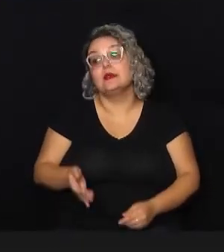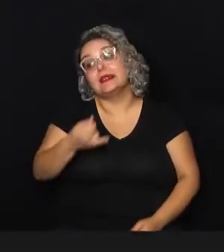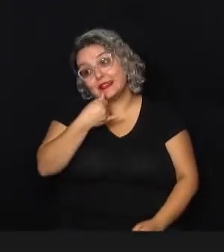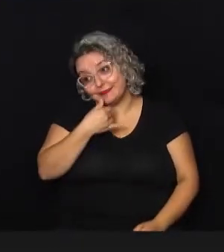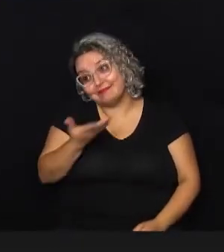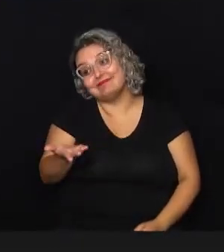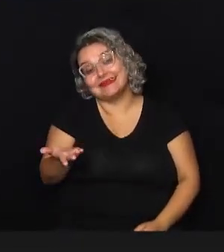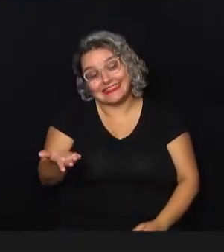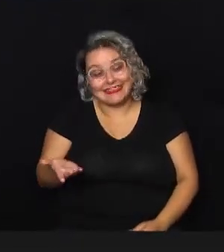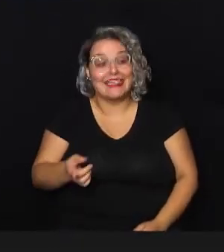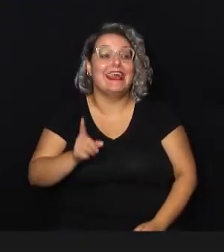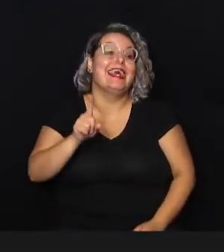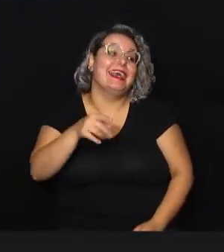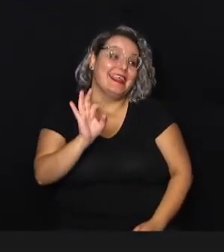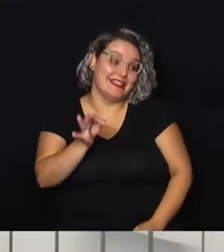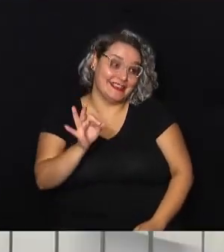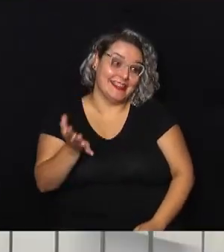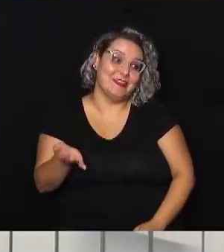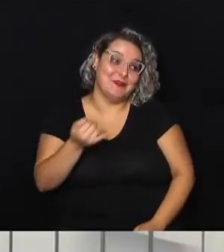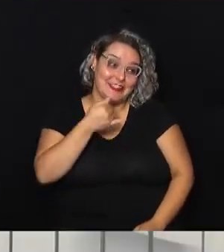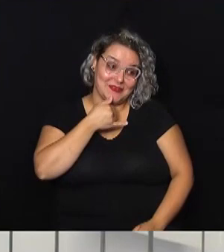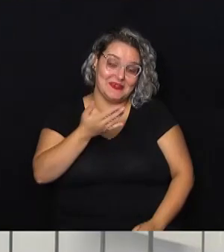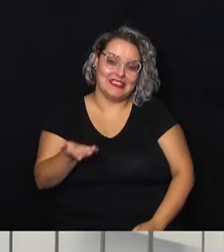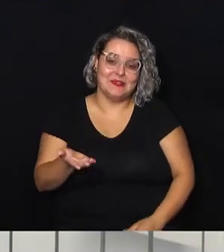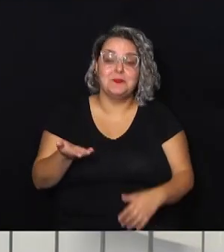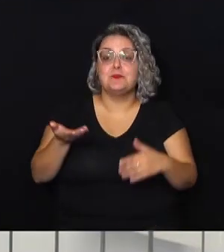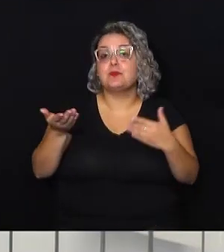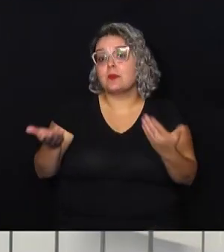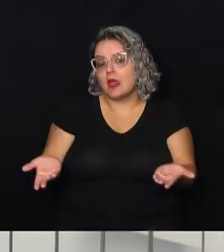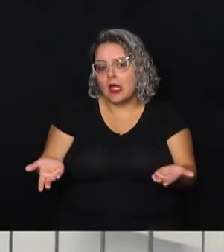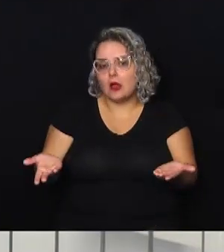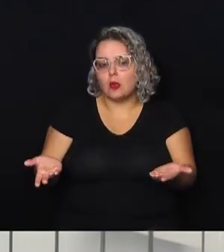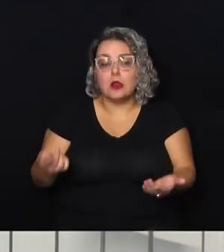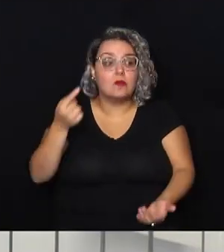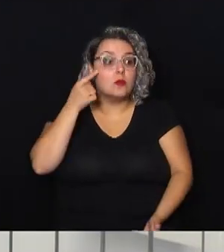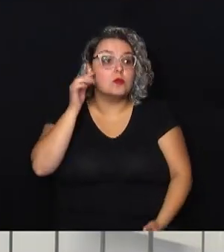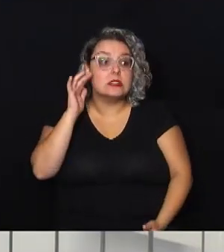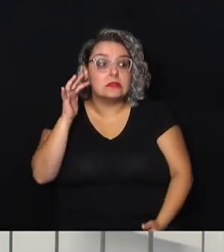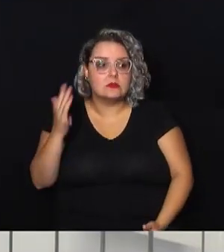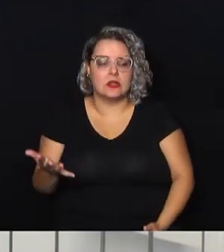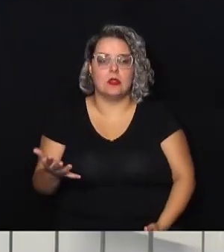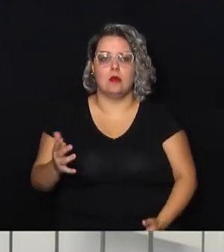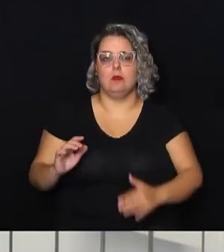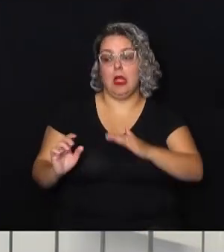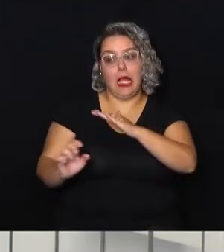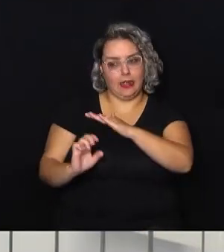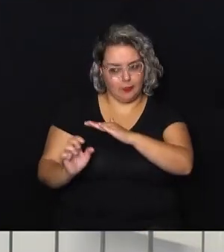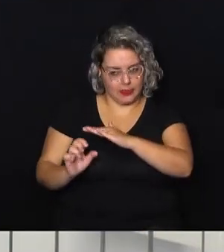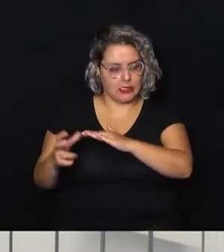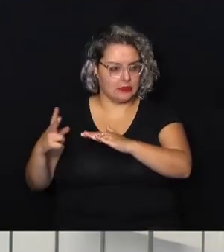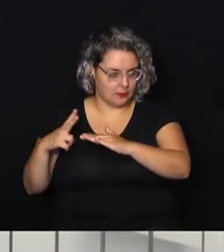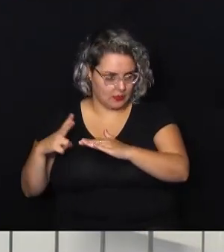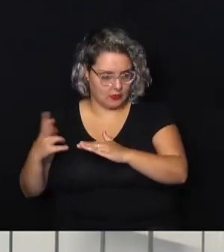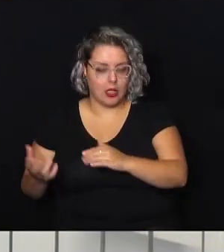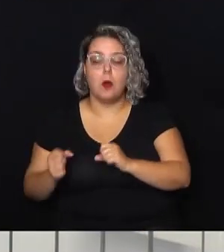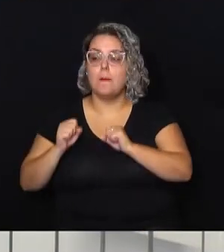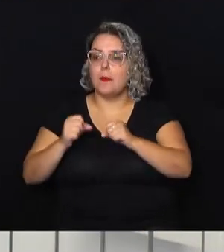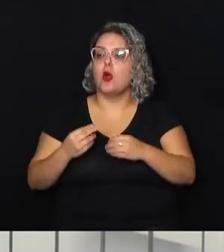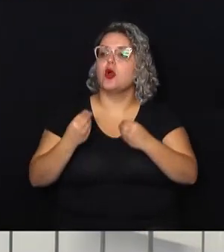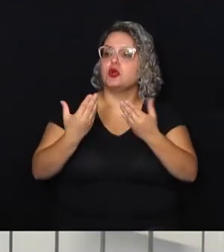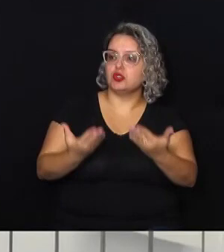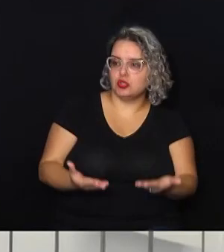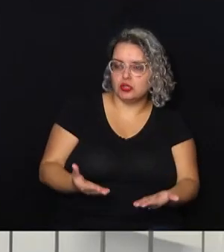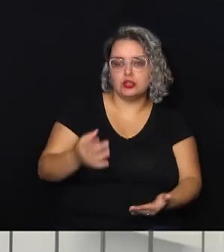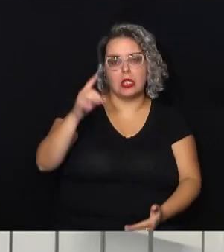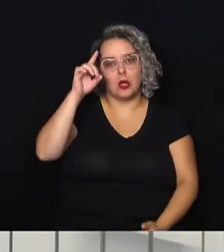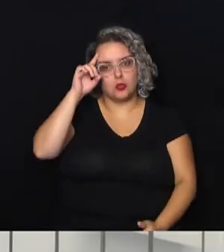né? Exatamente. Agora, vamos imaginar aqui que a empresa, ela pode dar os dias ao funcionário de